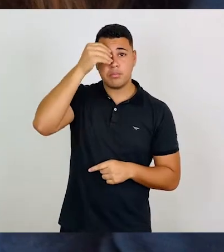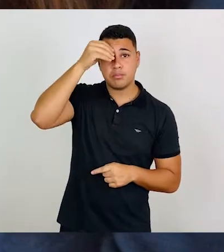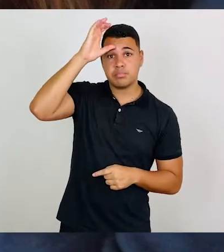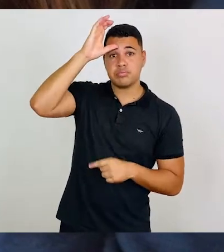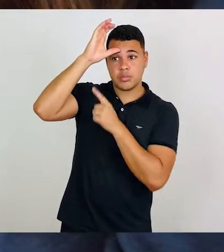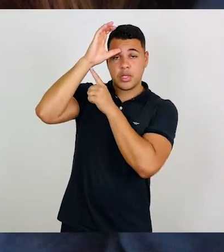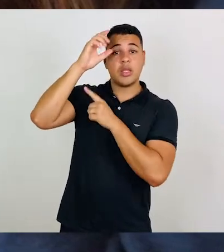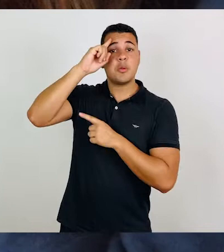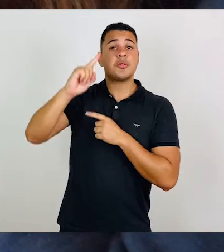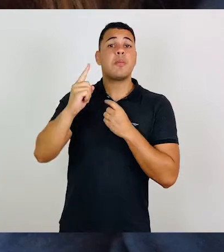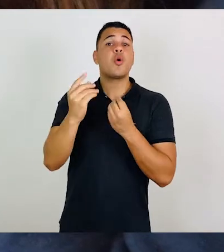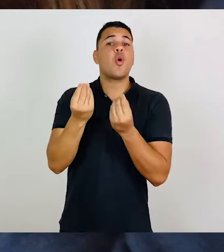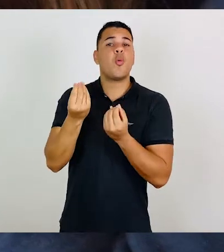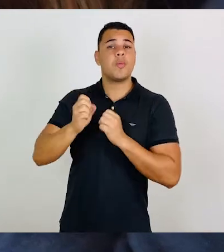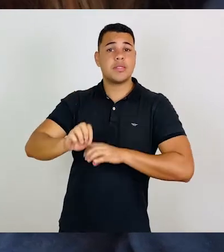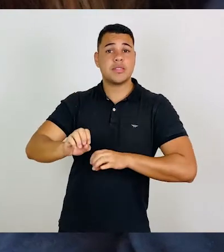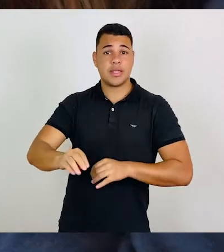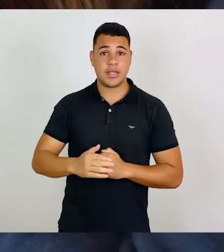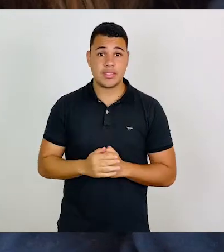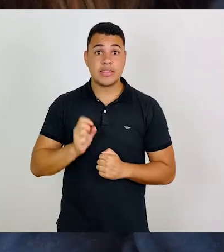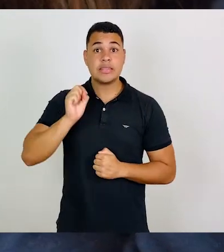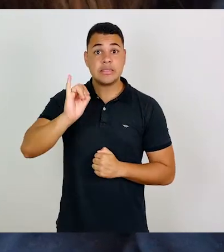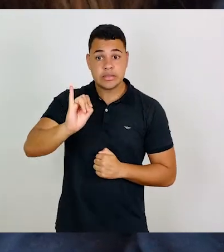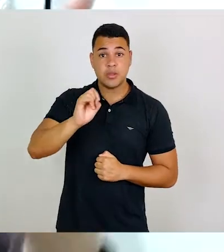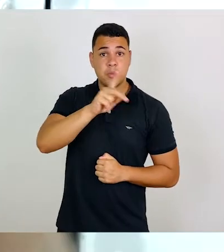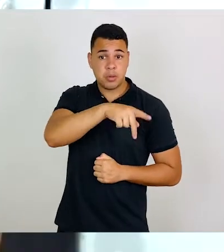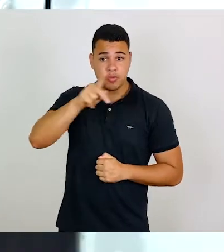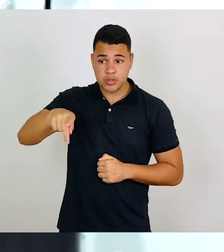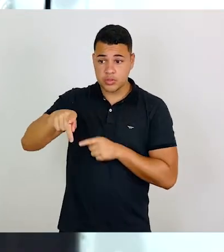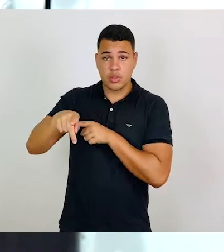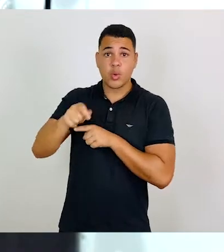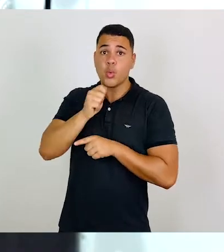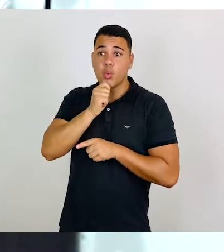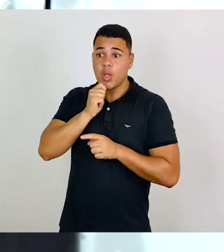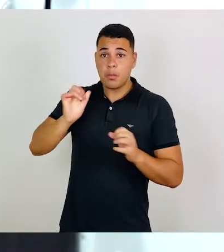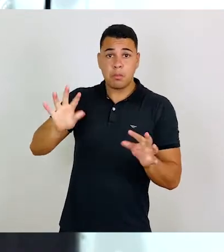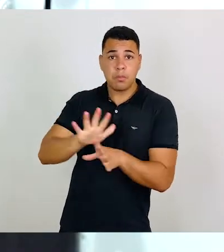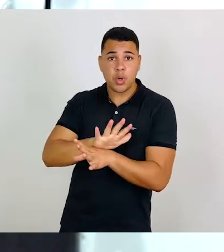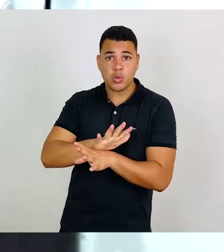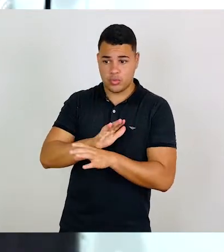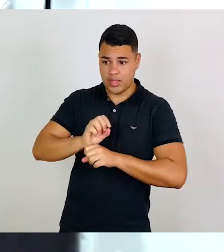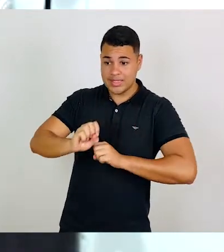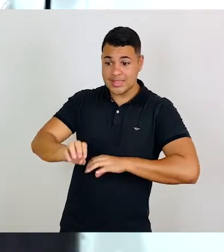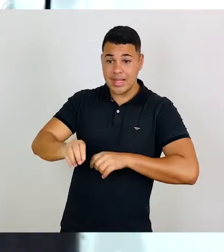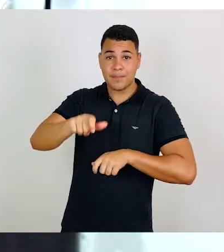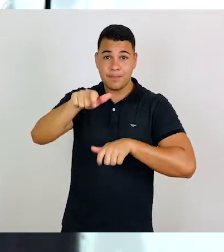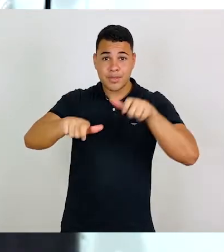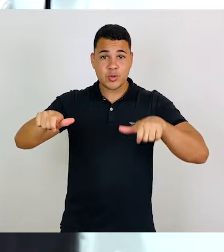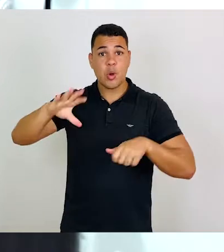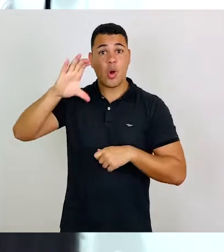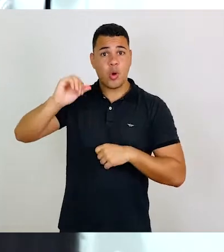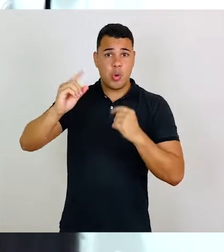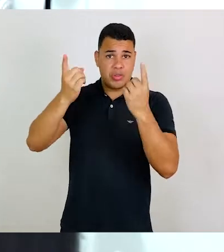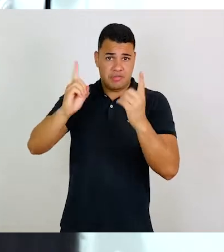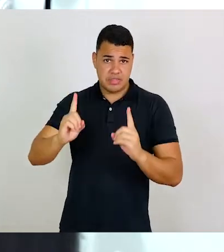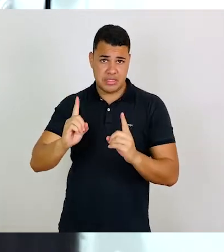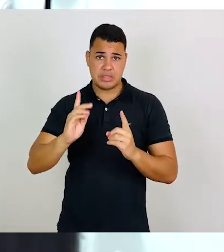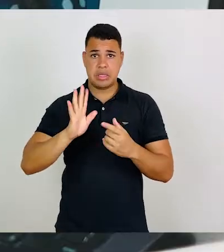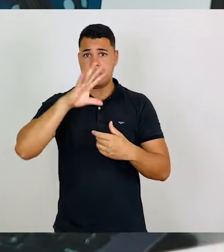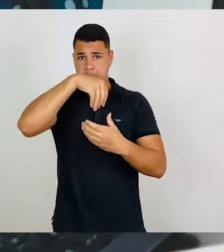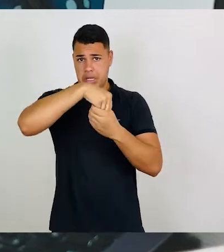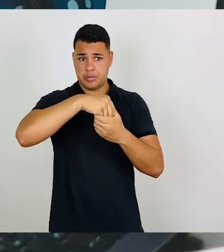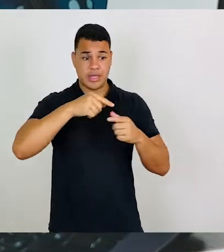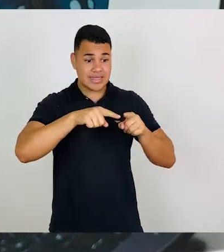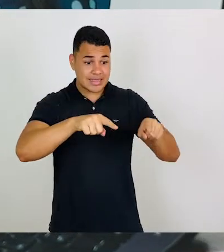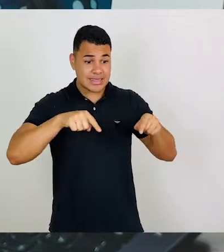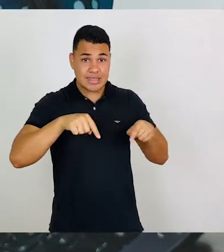de escolarização. Por quê? A gente tem uma questão muito central que as pesquisas têm mostrado, que é a barreira na